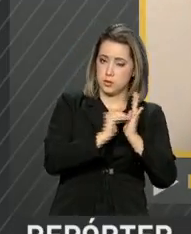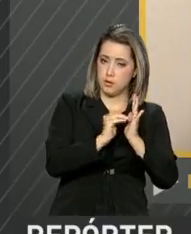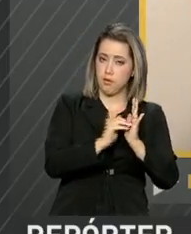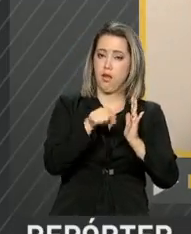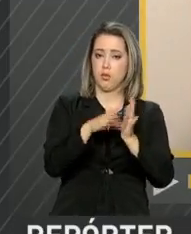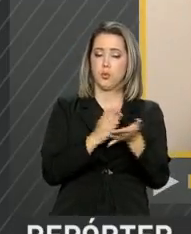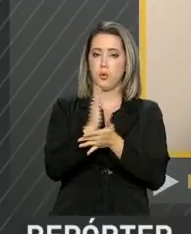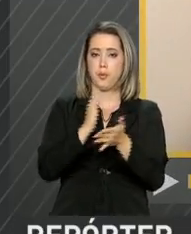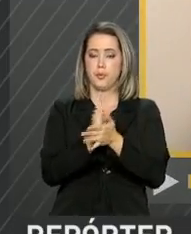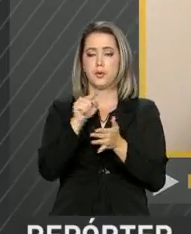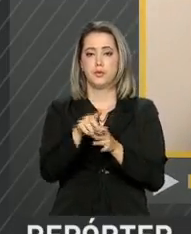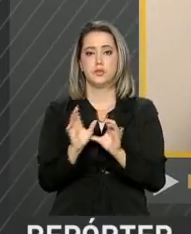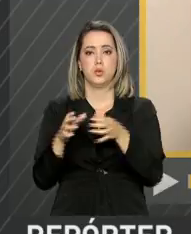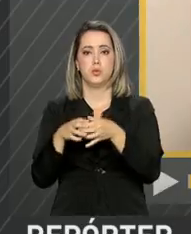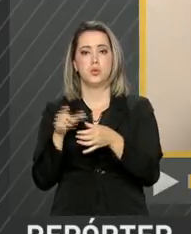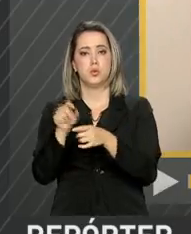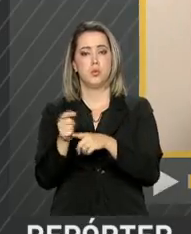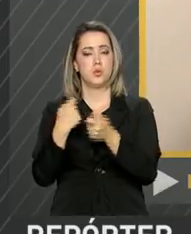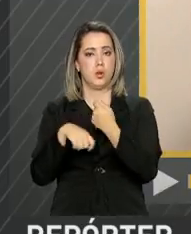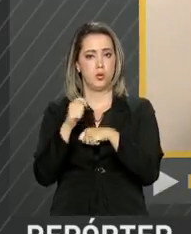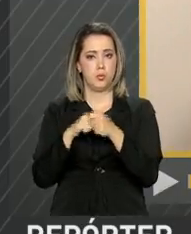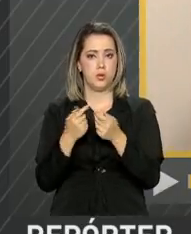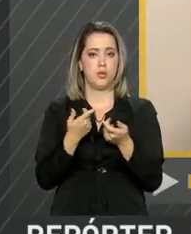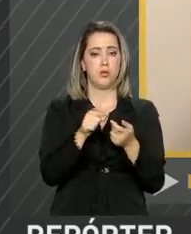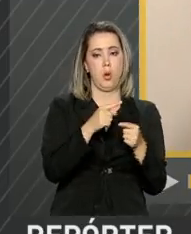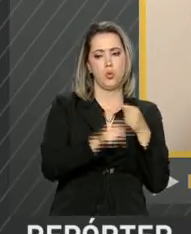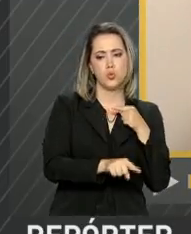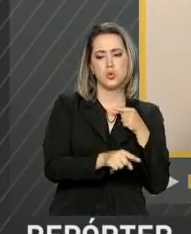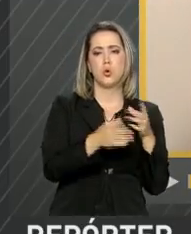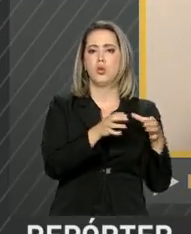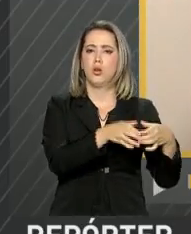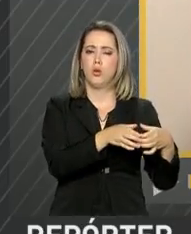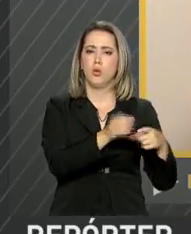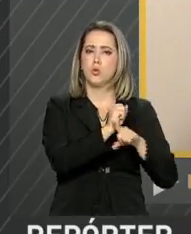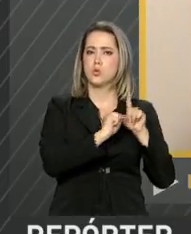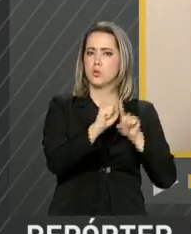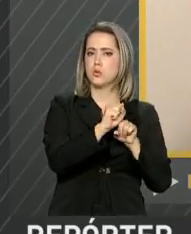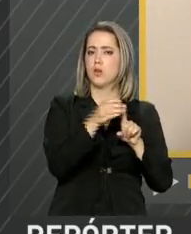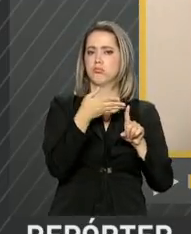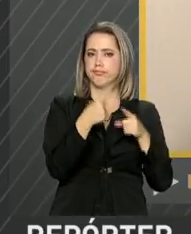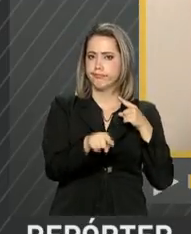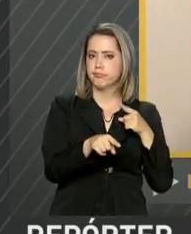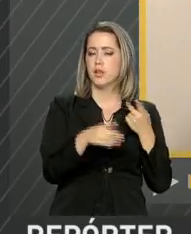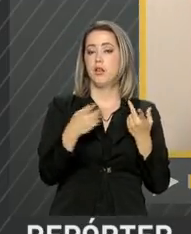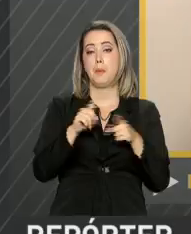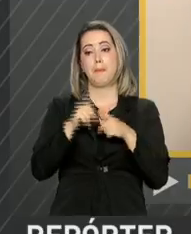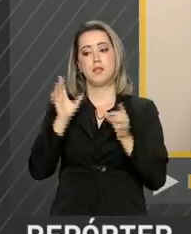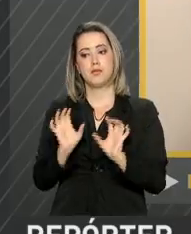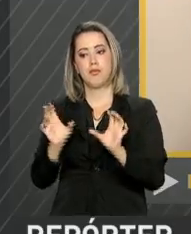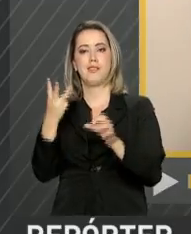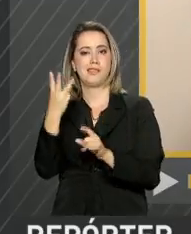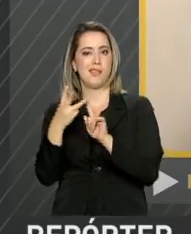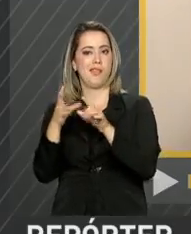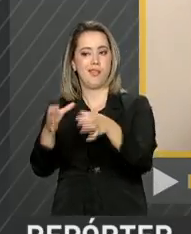pela Comissão de Assuntos Econômicos, não foi aprovado agora pela Comissão de Assuntos Sociais, vai para a Comissão